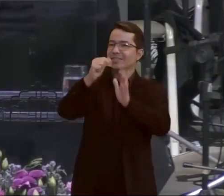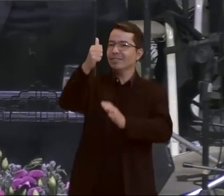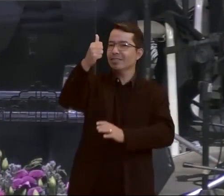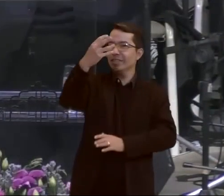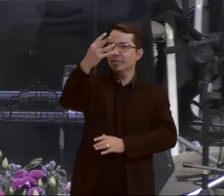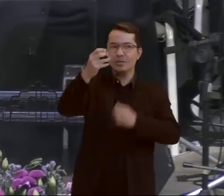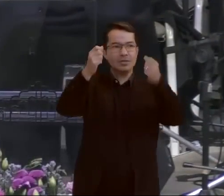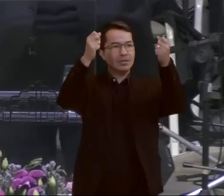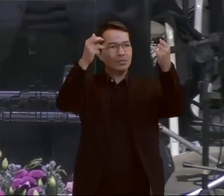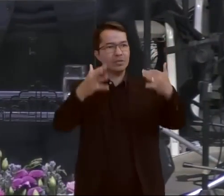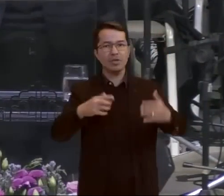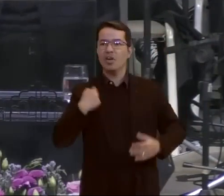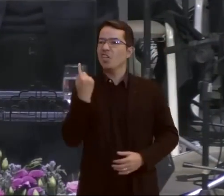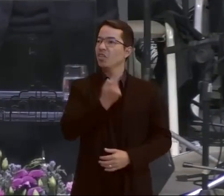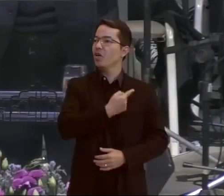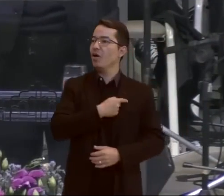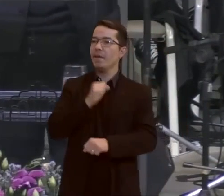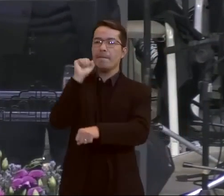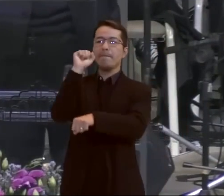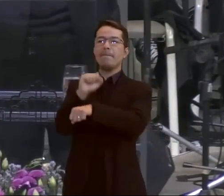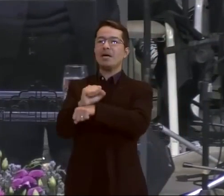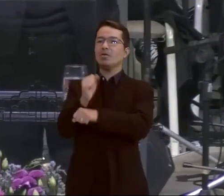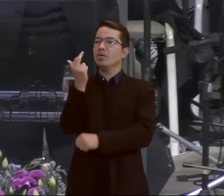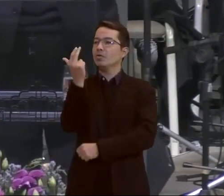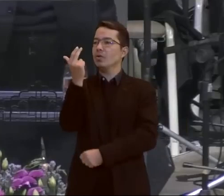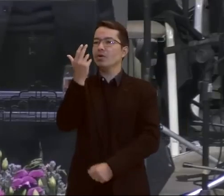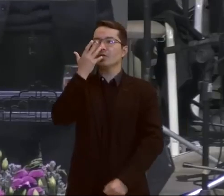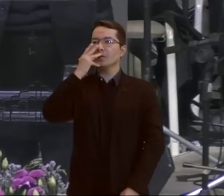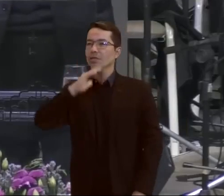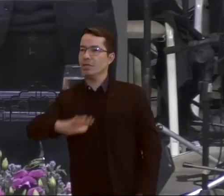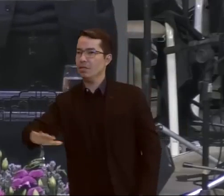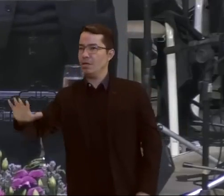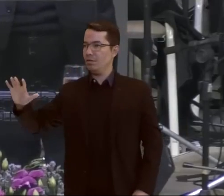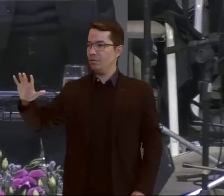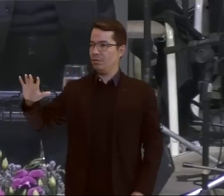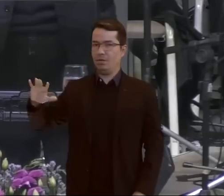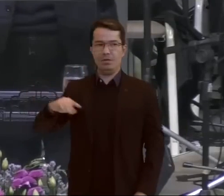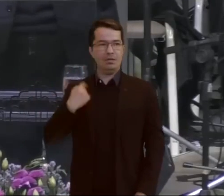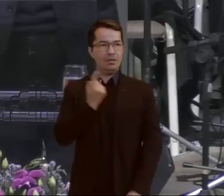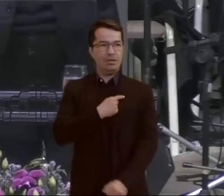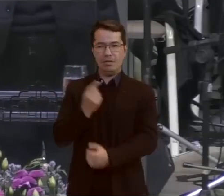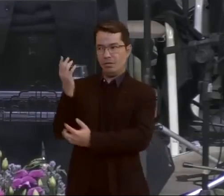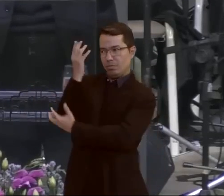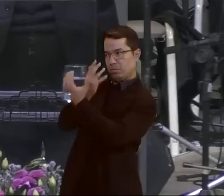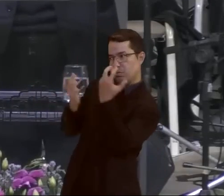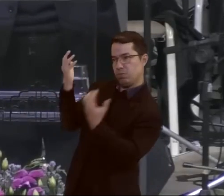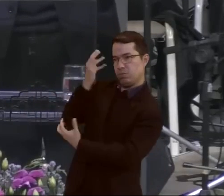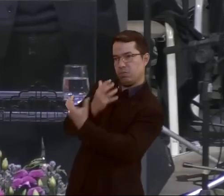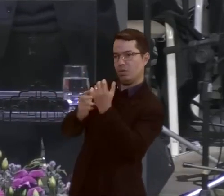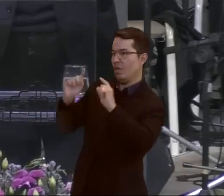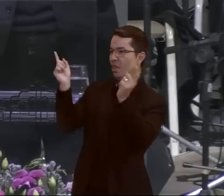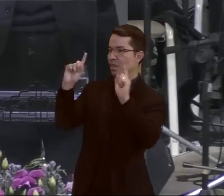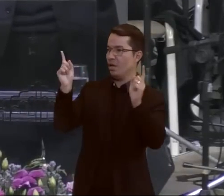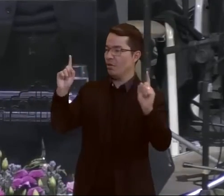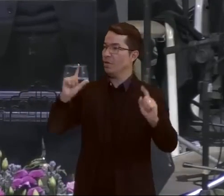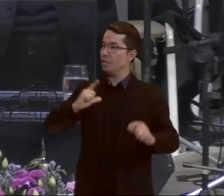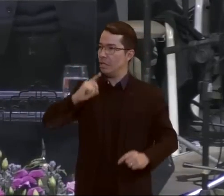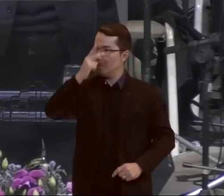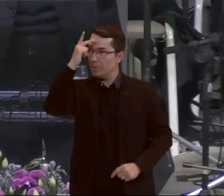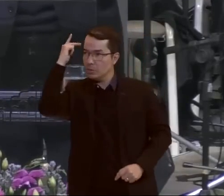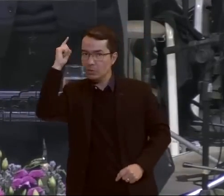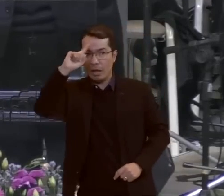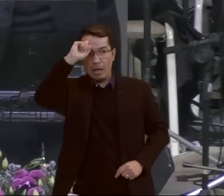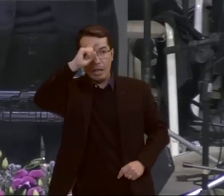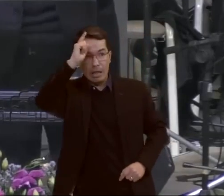pelas ondas, empurrados por qualquer vento de ensinamentos de pessoas falsas. Essas pessoas inventam mentiras e por meio